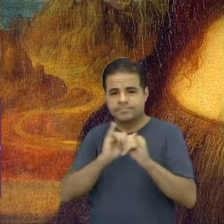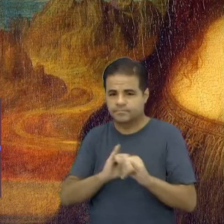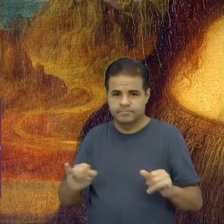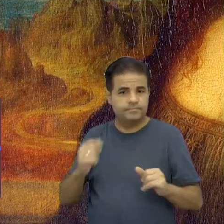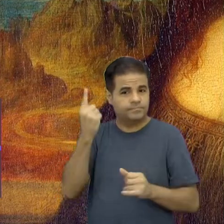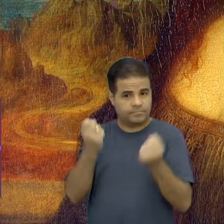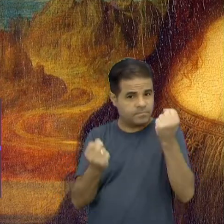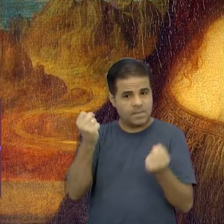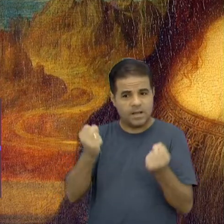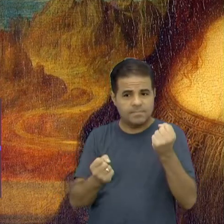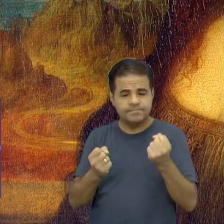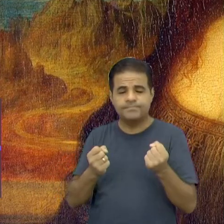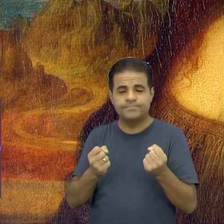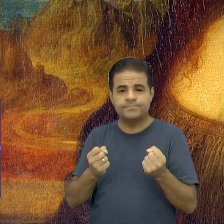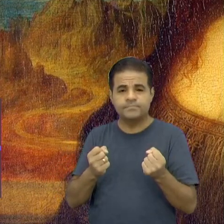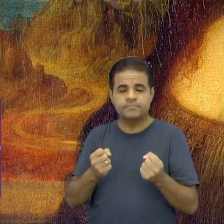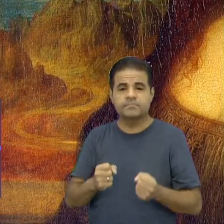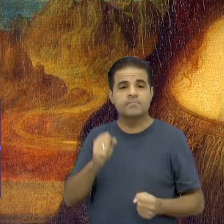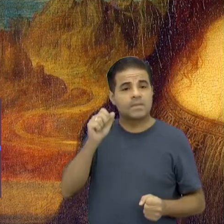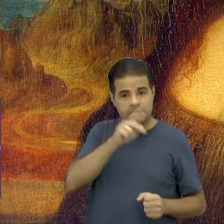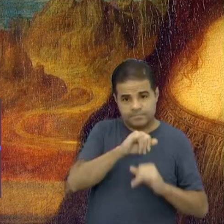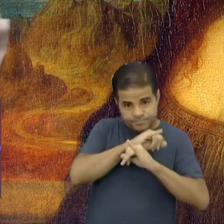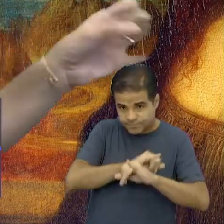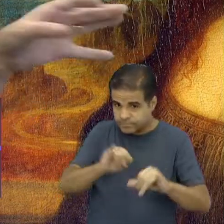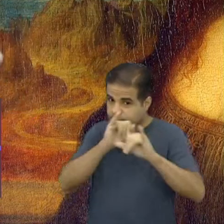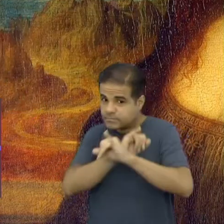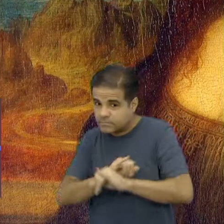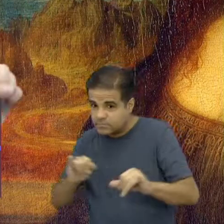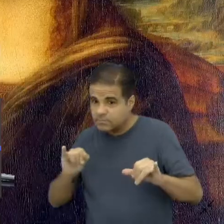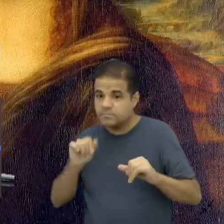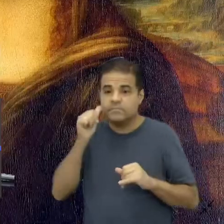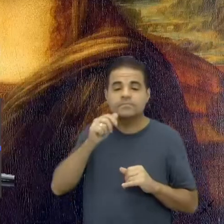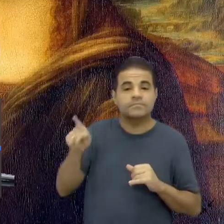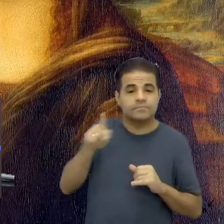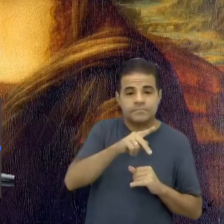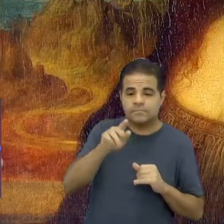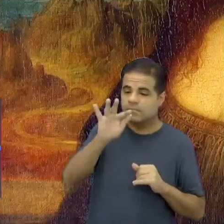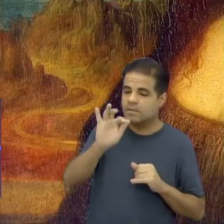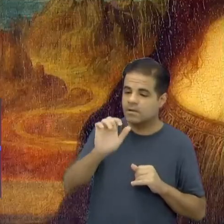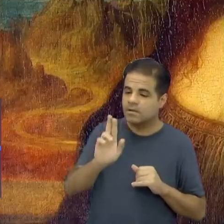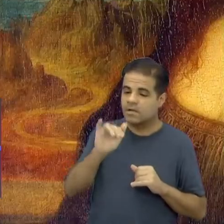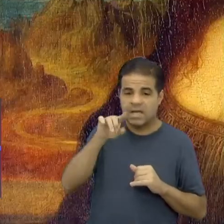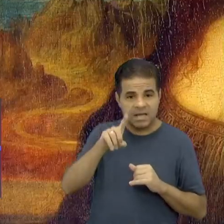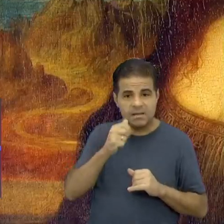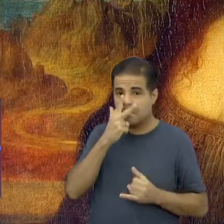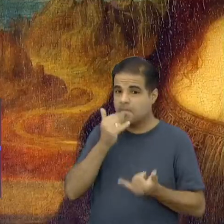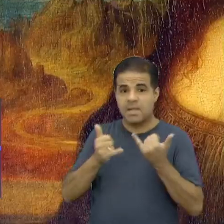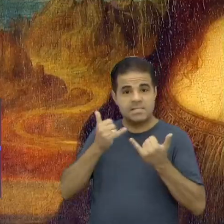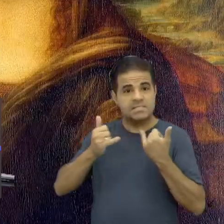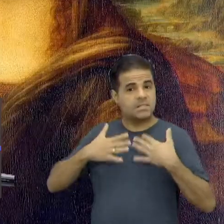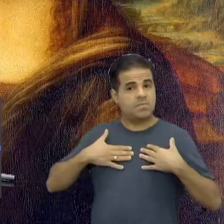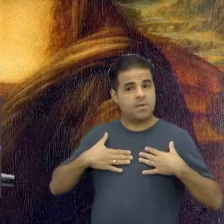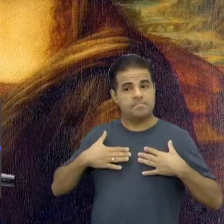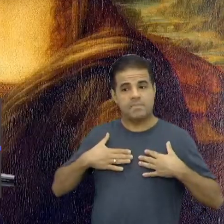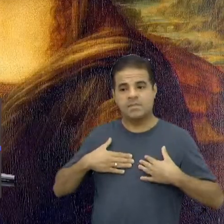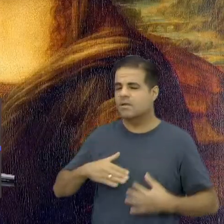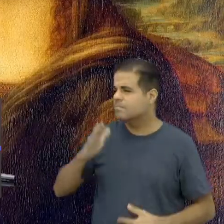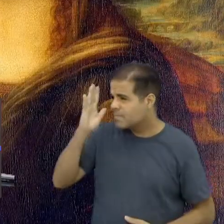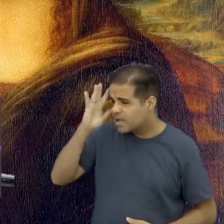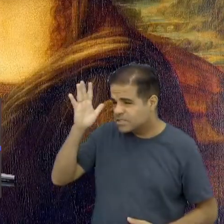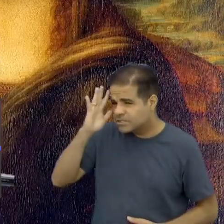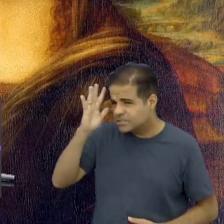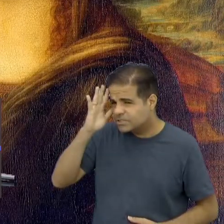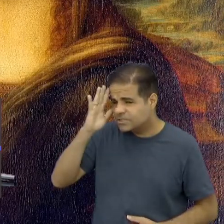um carro e a propaganda, de repente, da Prof. Fernanda tá super parecida com a minha. Imagina, Prof.